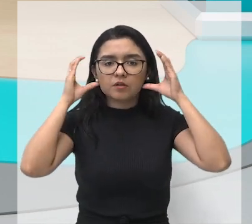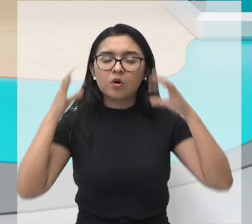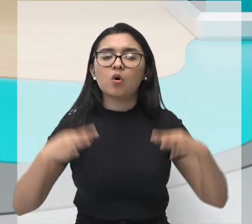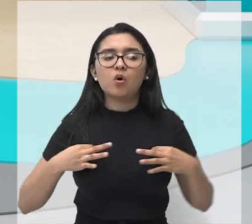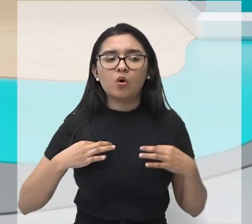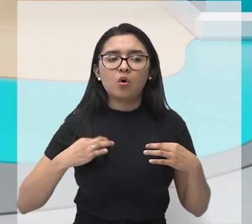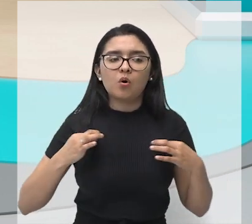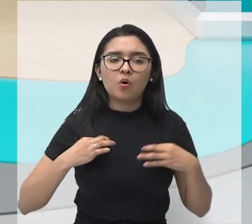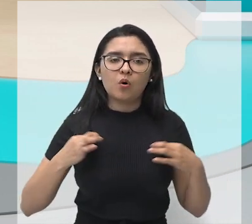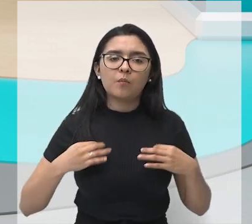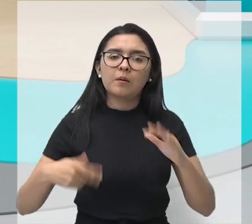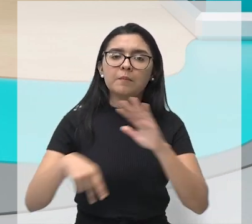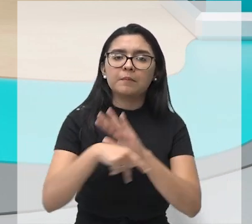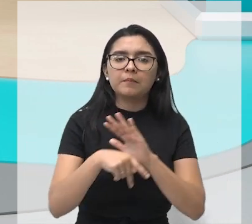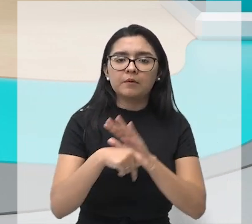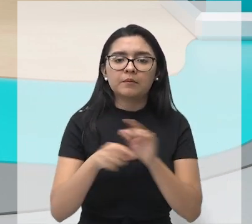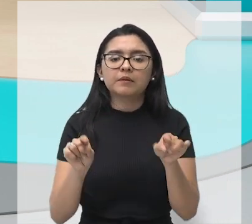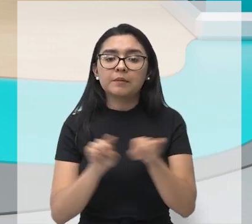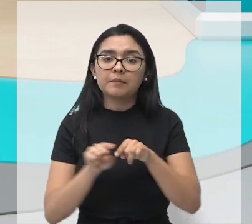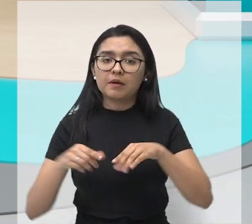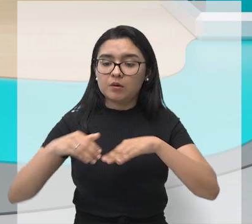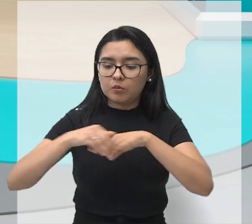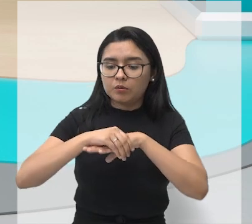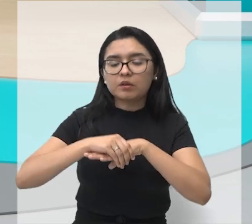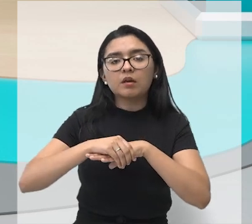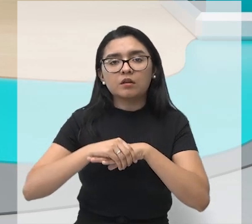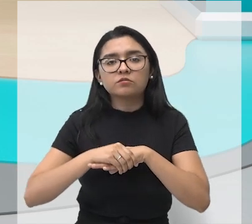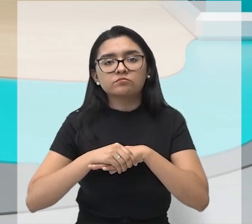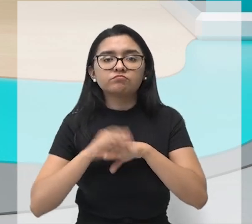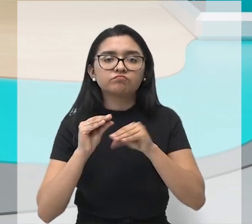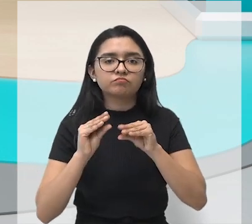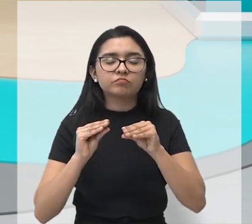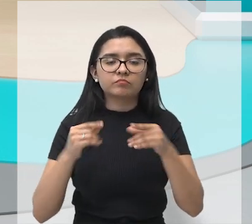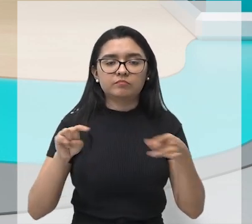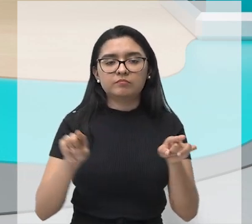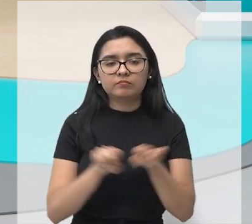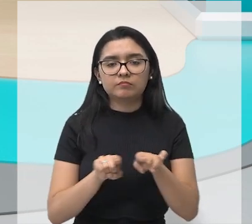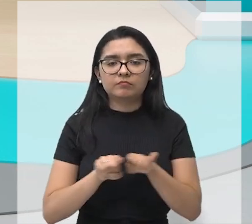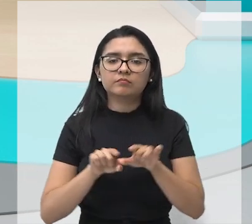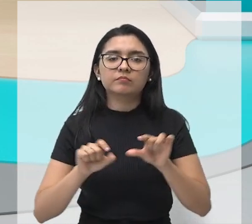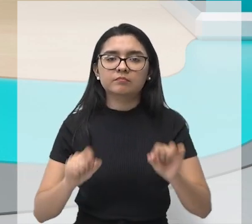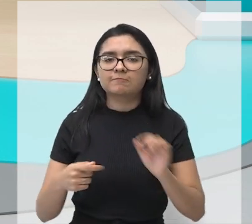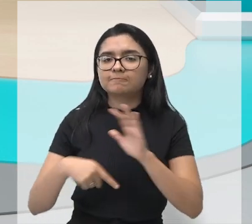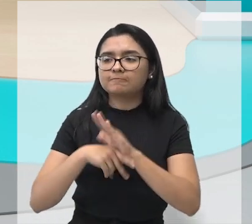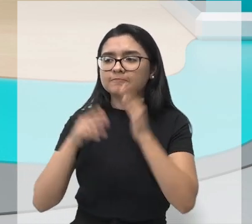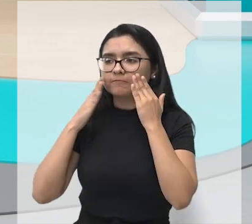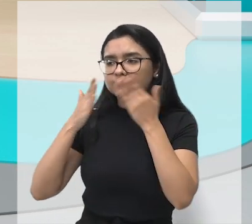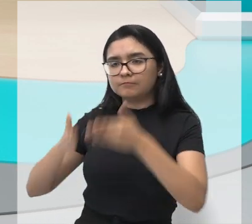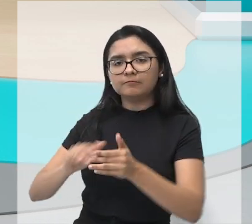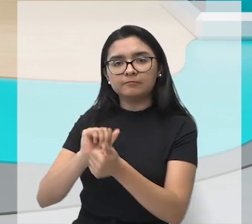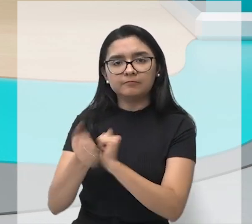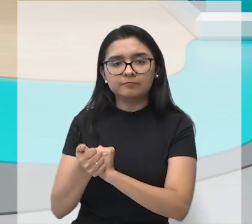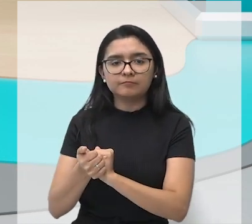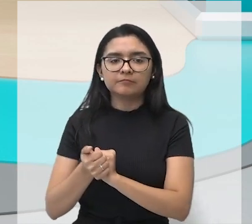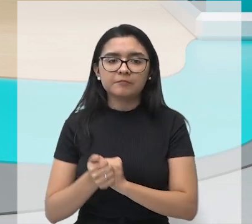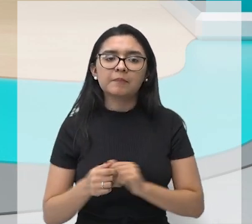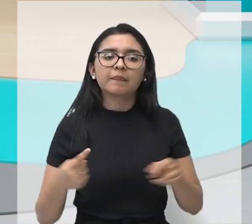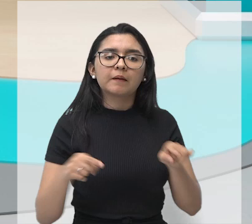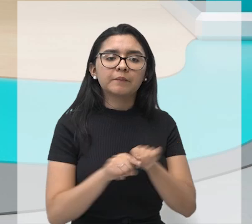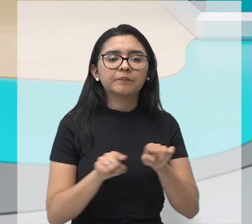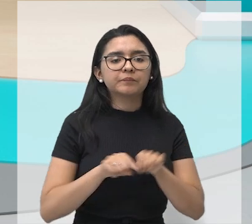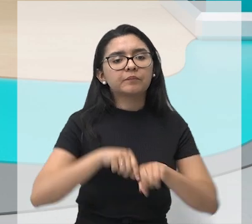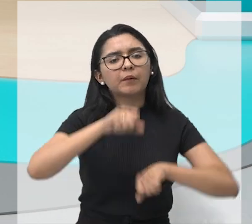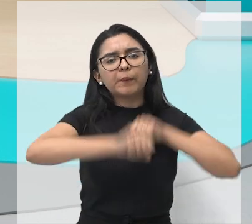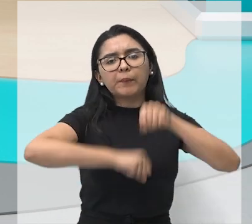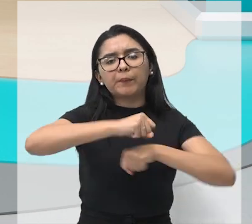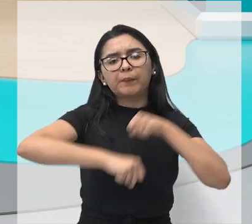roupa apropriada e tênis também, tênis confortável, né, e para a modalidade. E o nosso amigo da